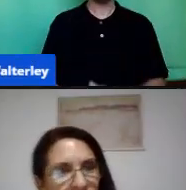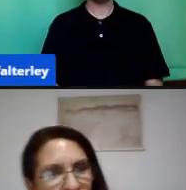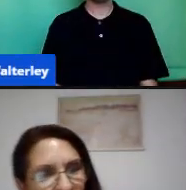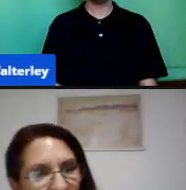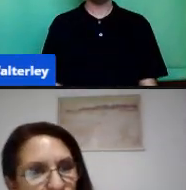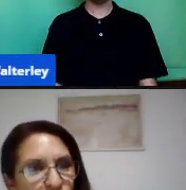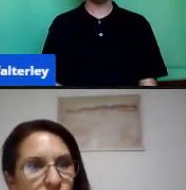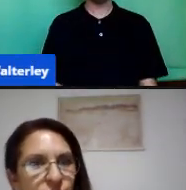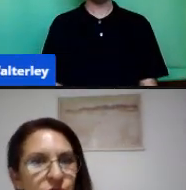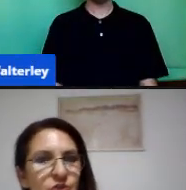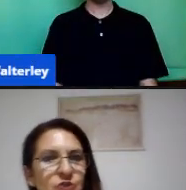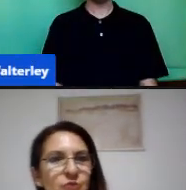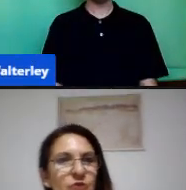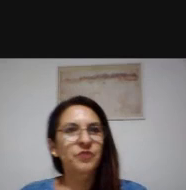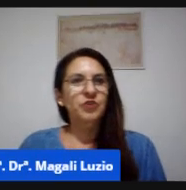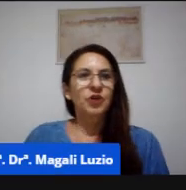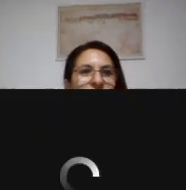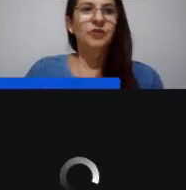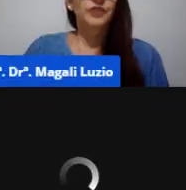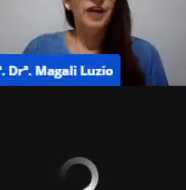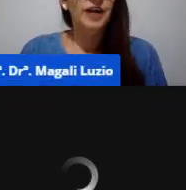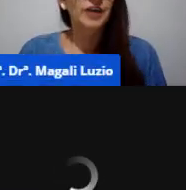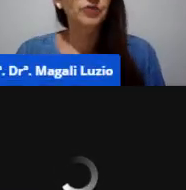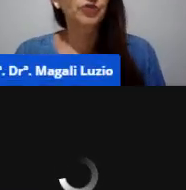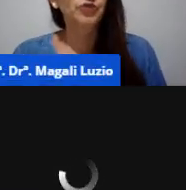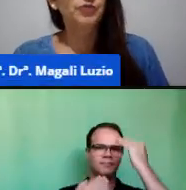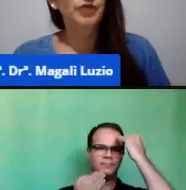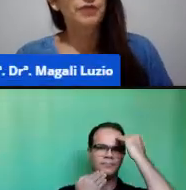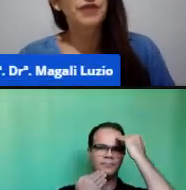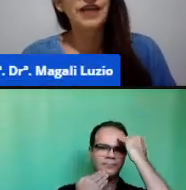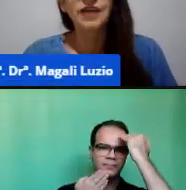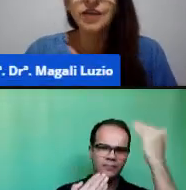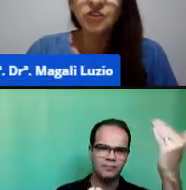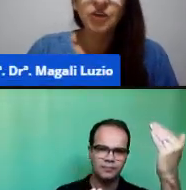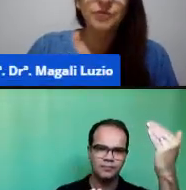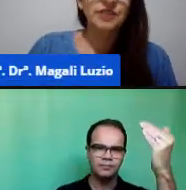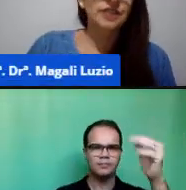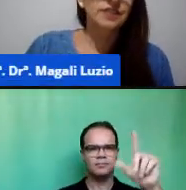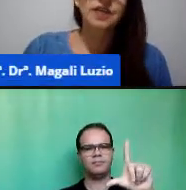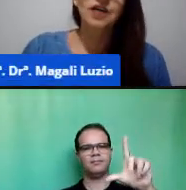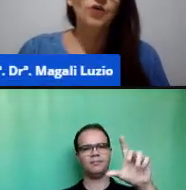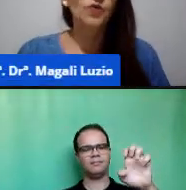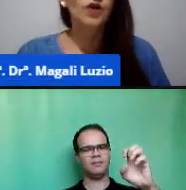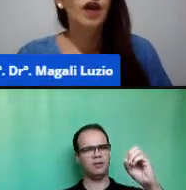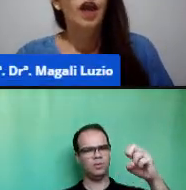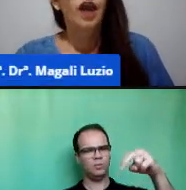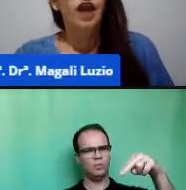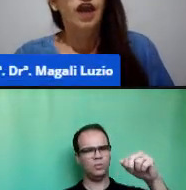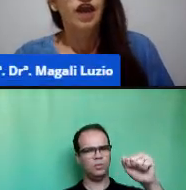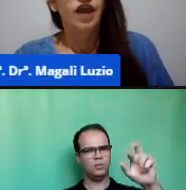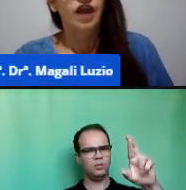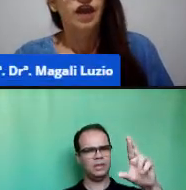Nós agradecemos, professor Leonardo, pela brilhante apresentação,